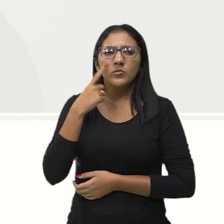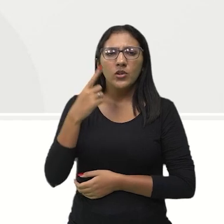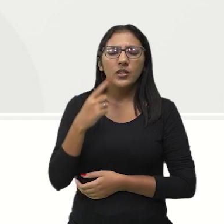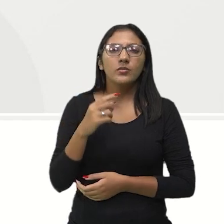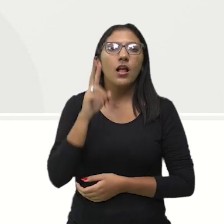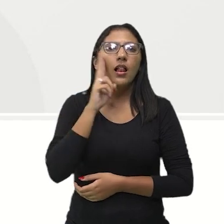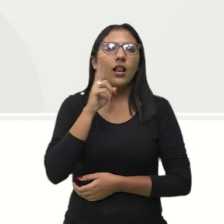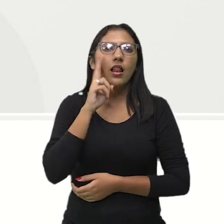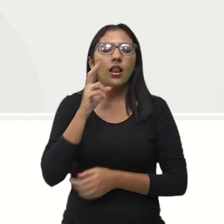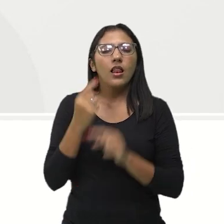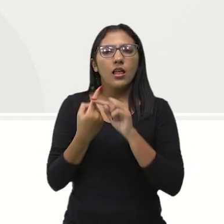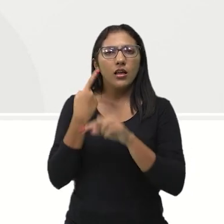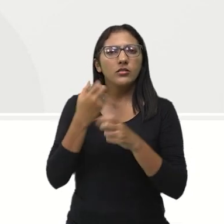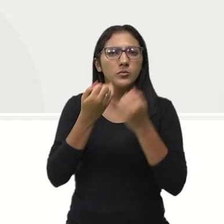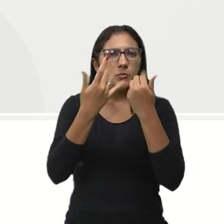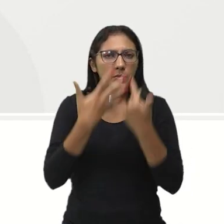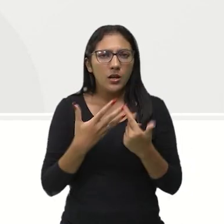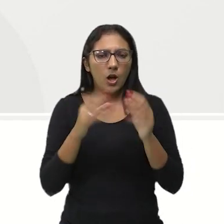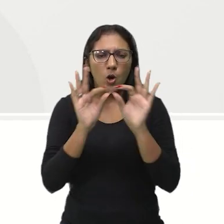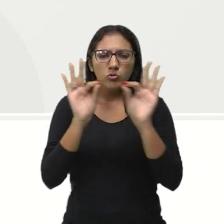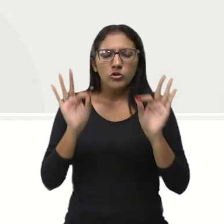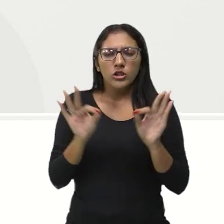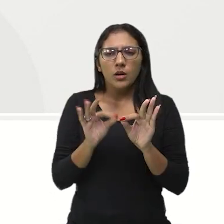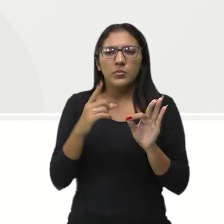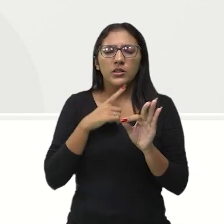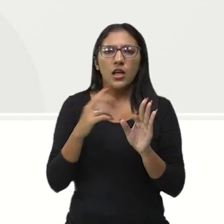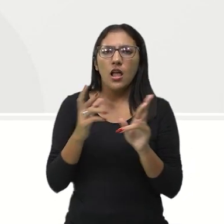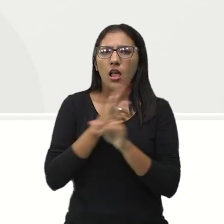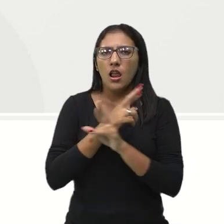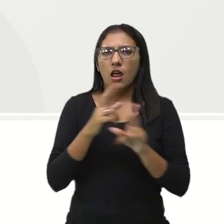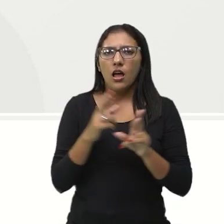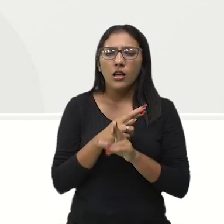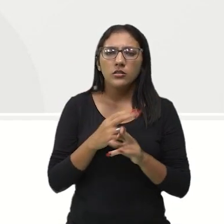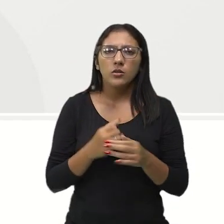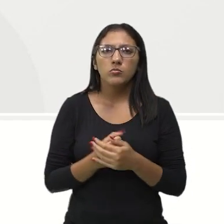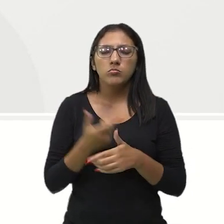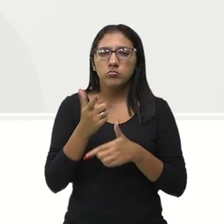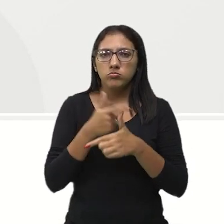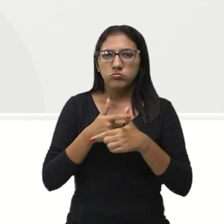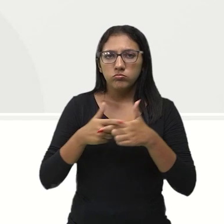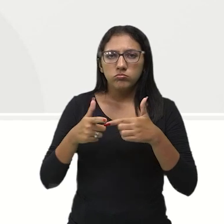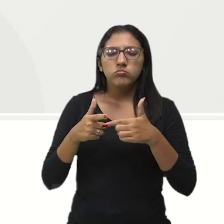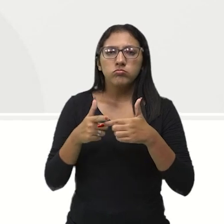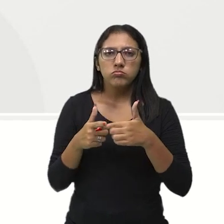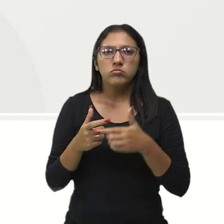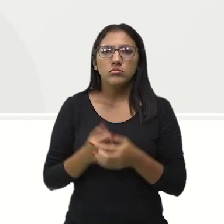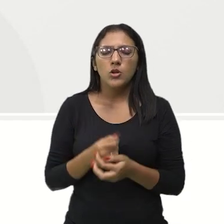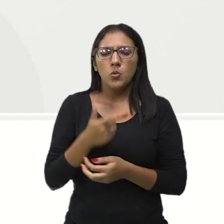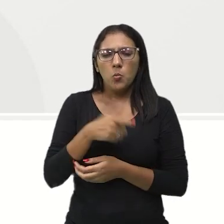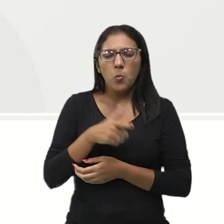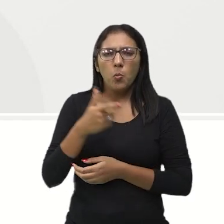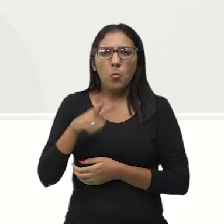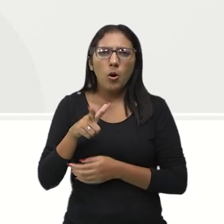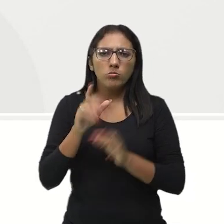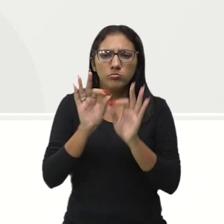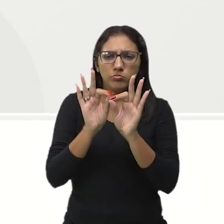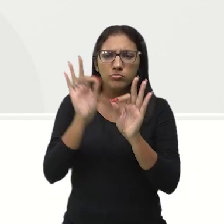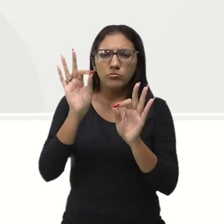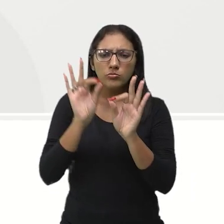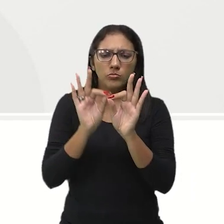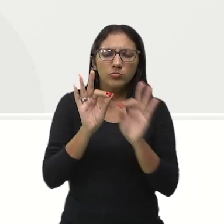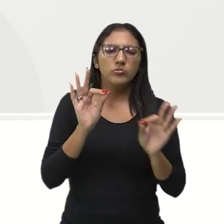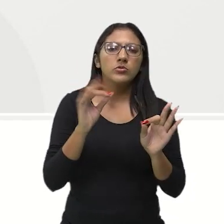o diâmetro é 2 vezes o raio e essa tampa tem 12 centímetros de diâmetro, quer dizer, então,